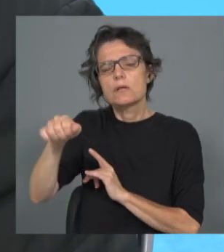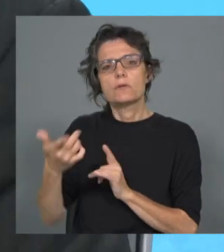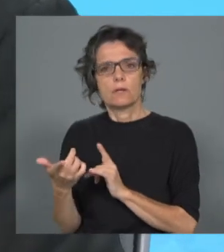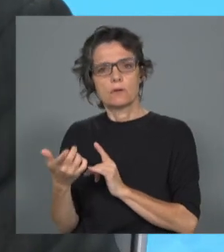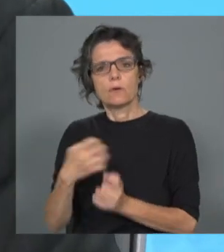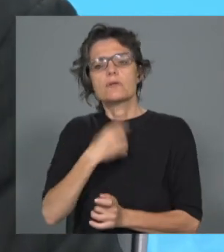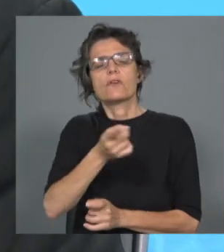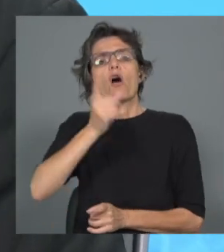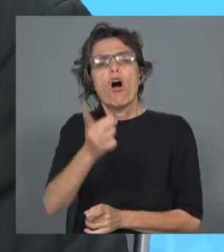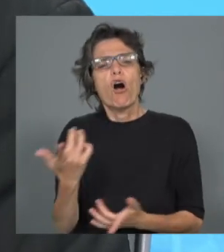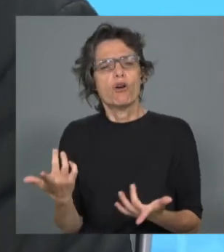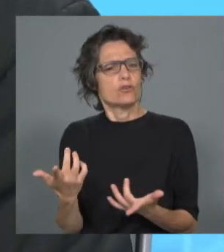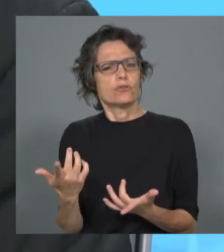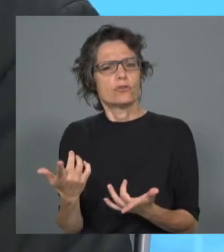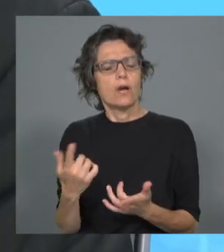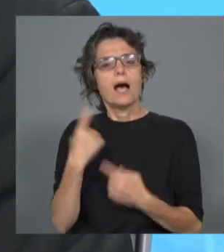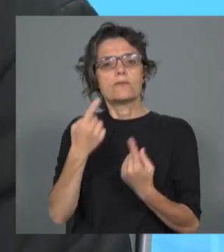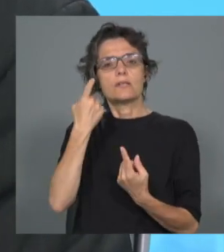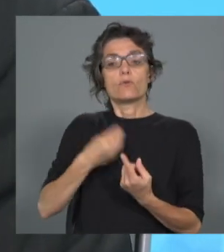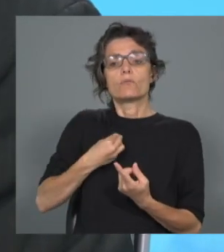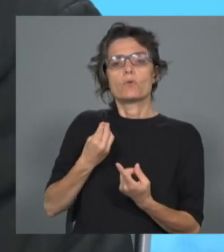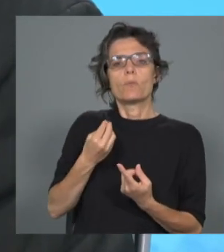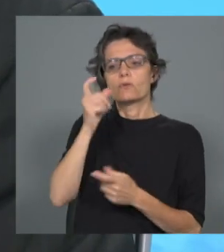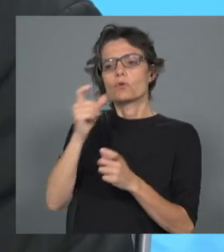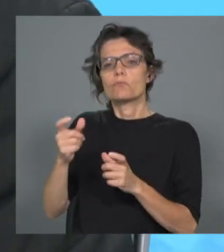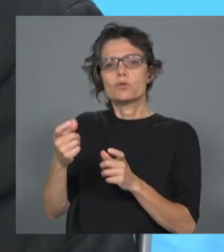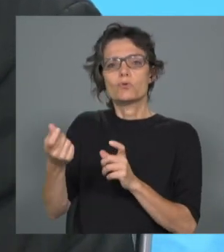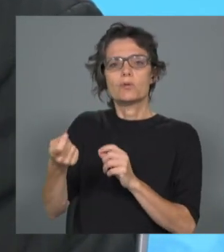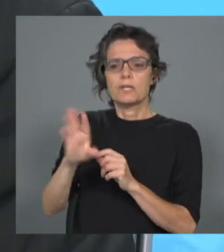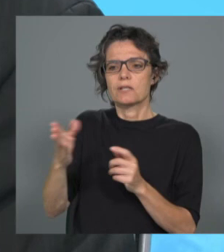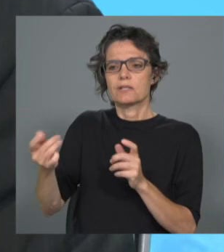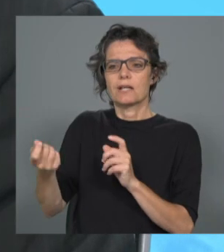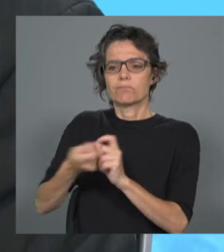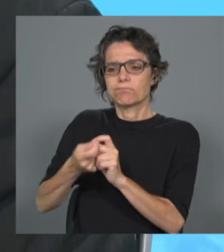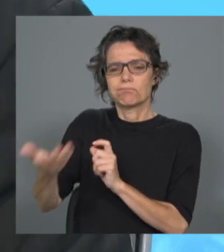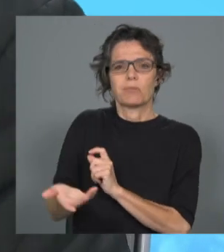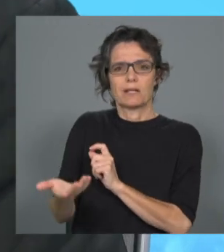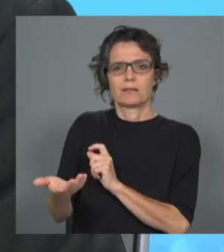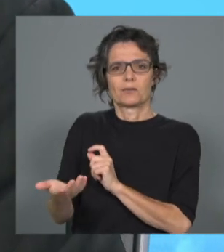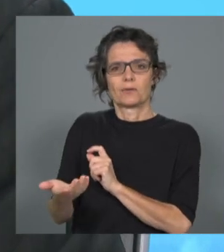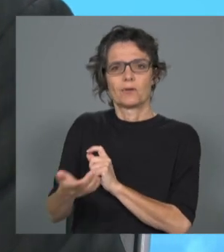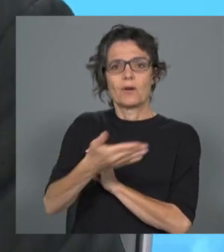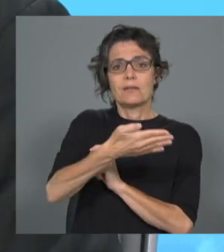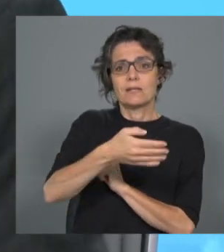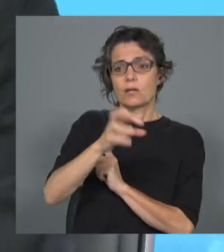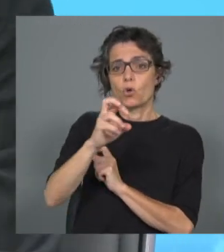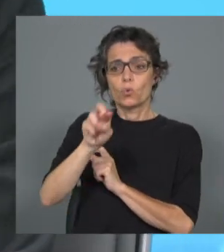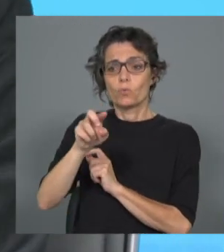é só para aqueles que vivem ao nosso lado. São já 7, quase 8 mil milhões de pessoas em todo o